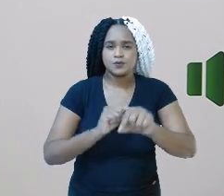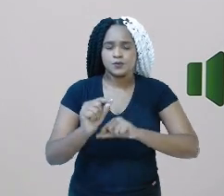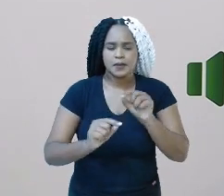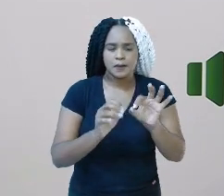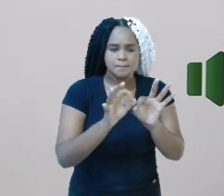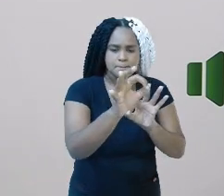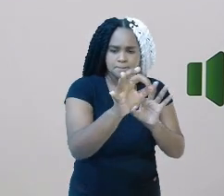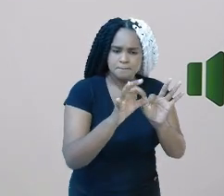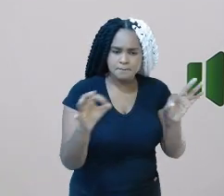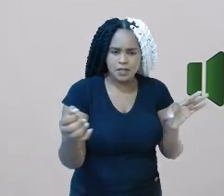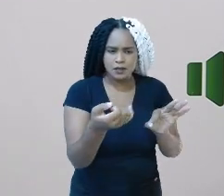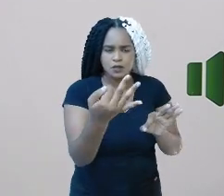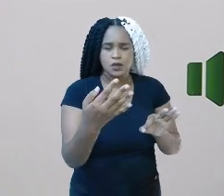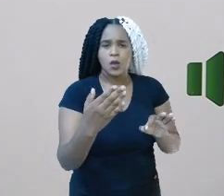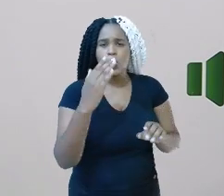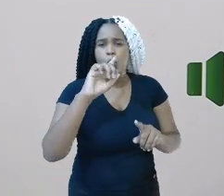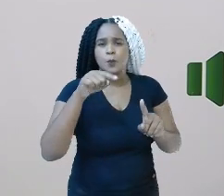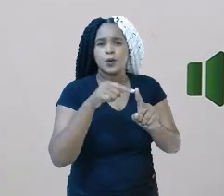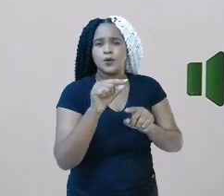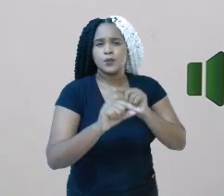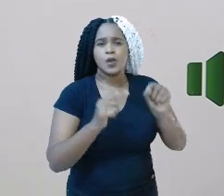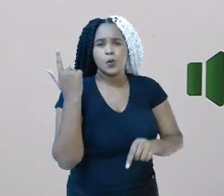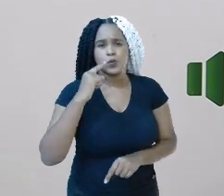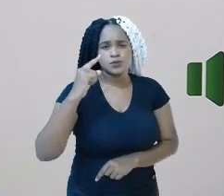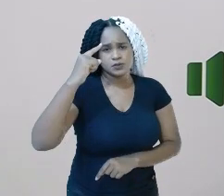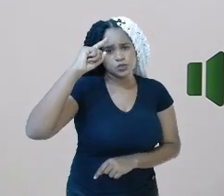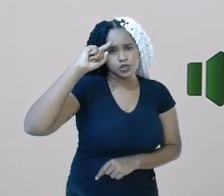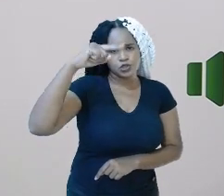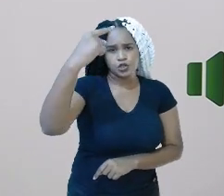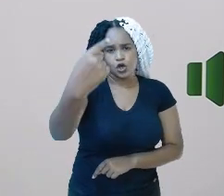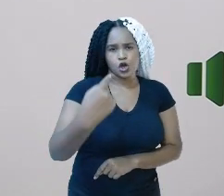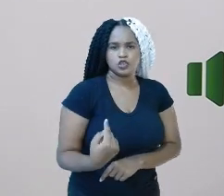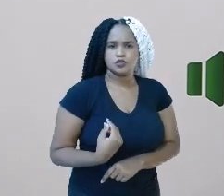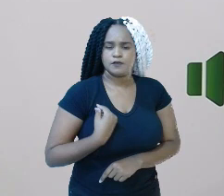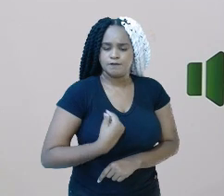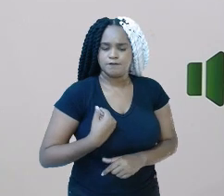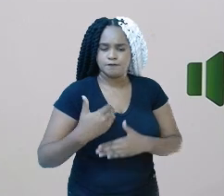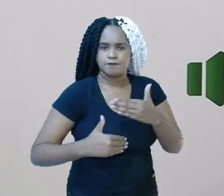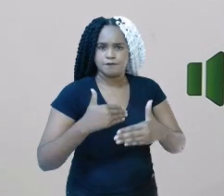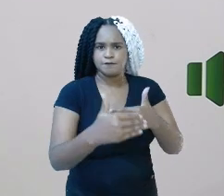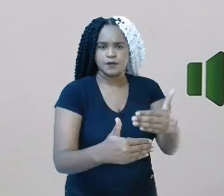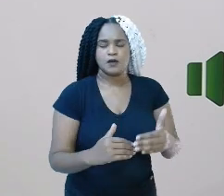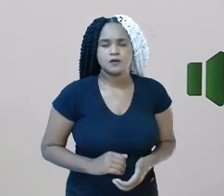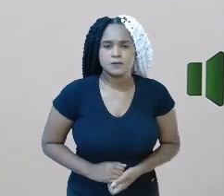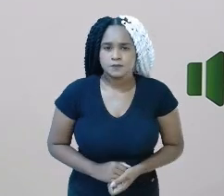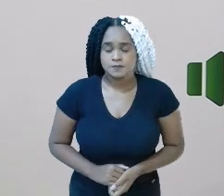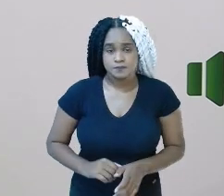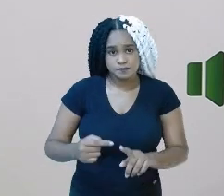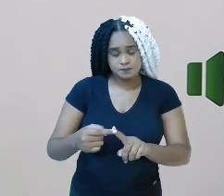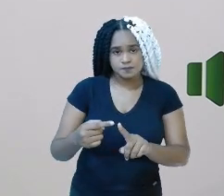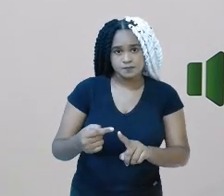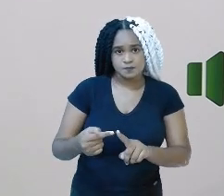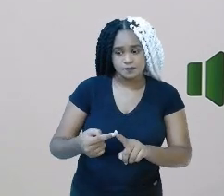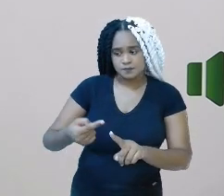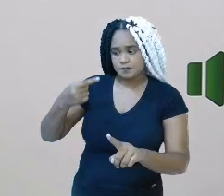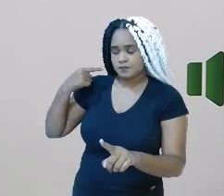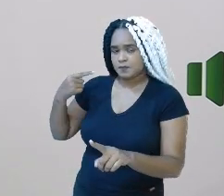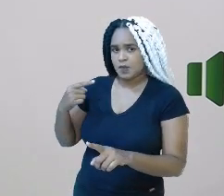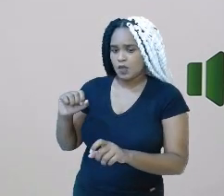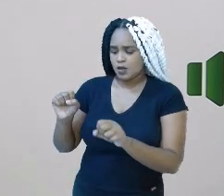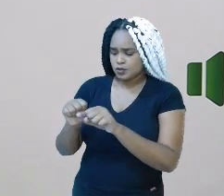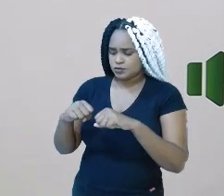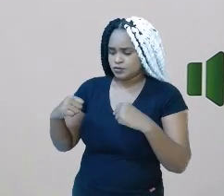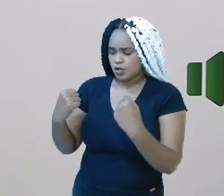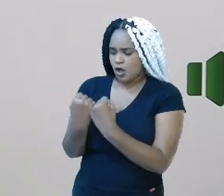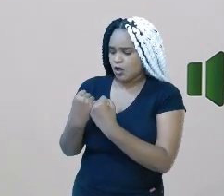principais tarefas do dia. Isso mesmo. Antigamente, as pessoas, na medida que a